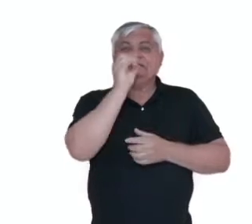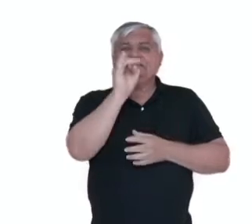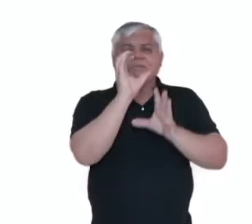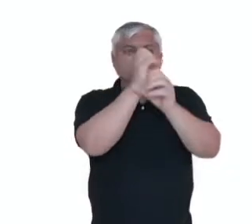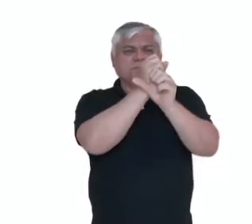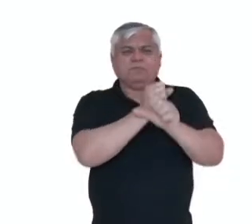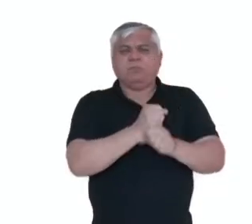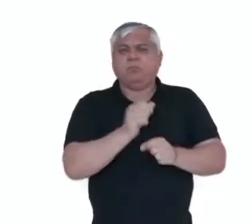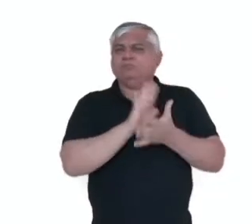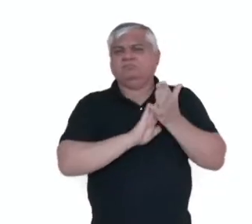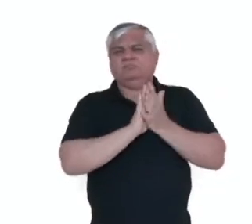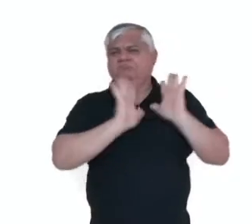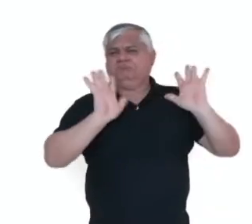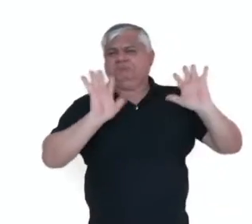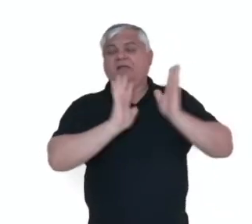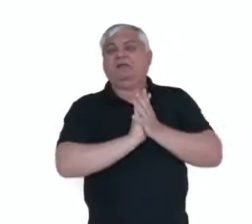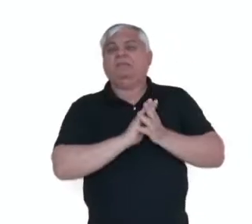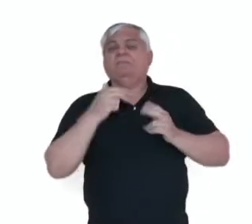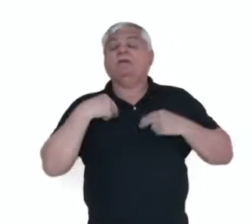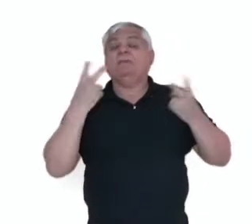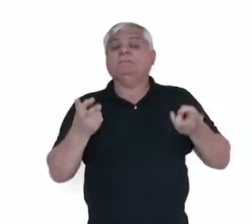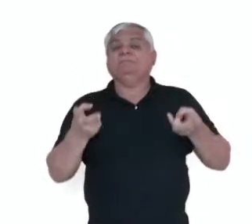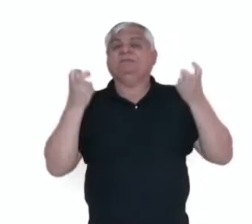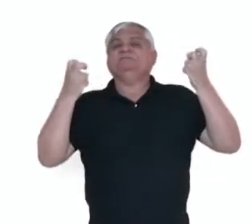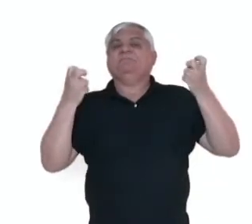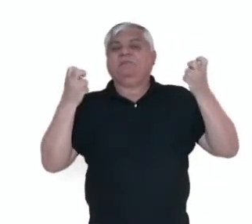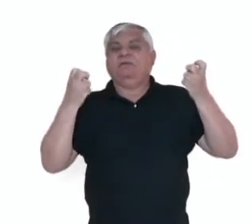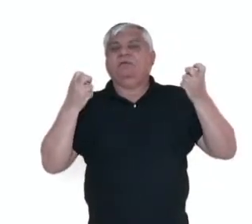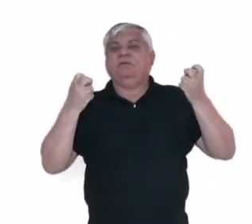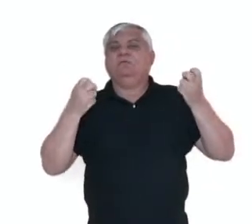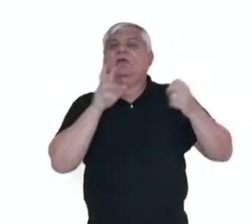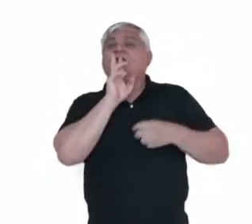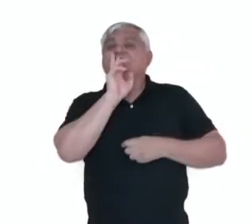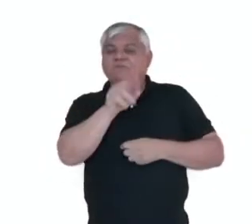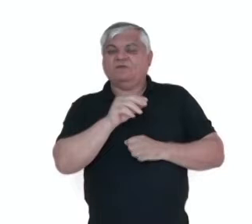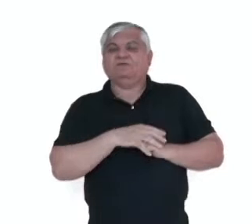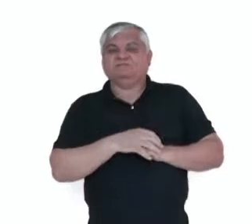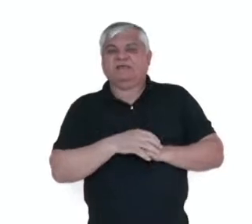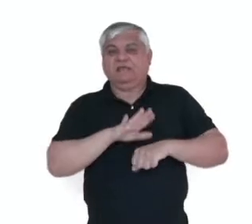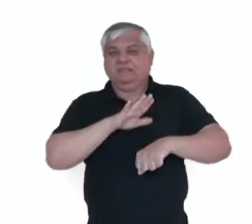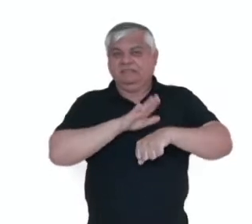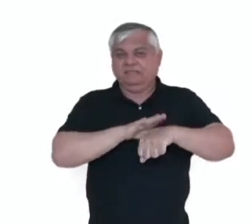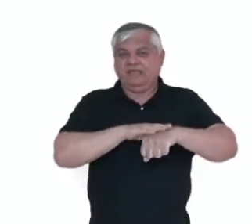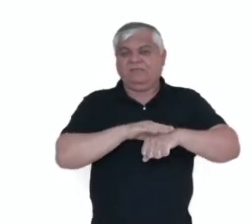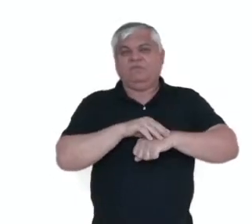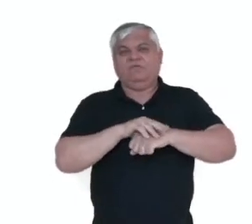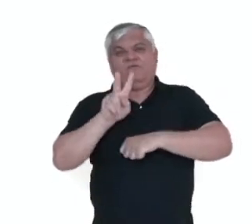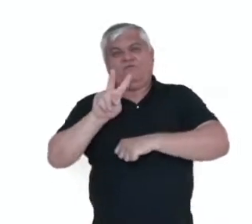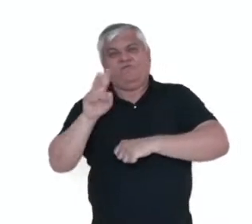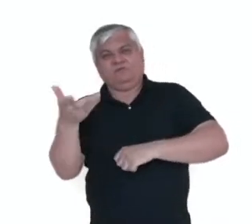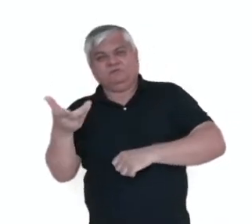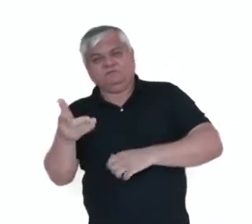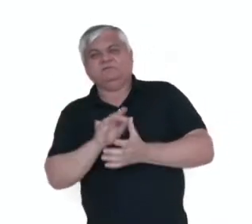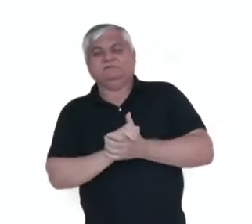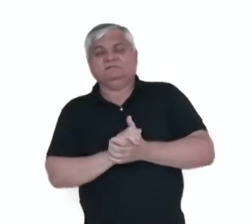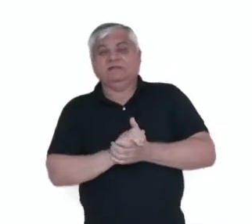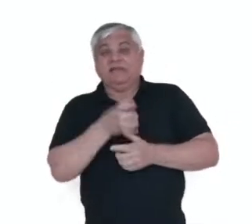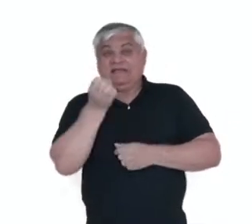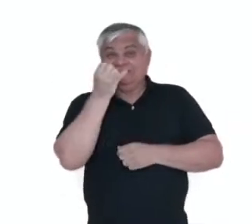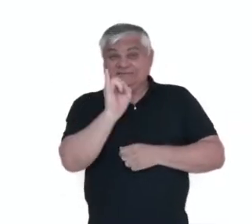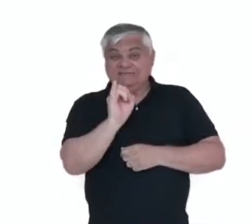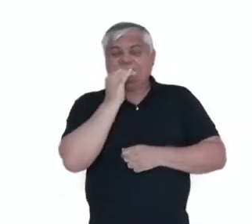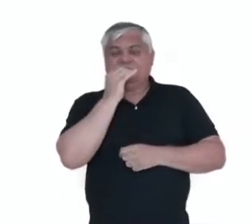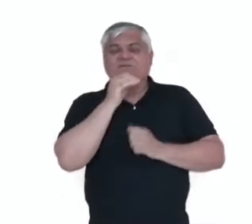cálculos, nossa percepção nos permitiu dar as respostas. Percebemos que quando a